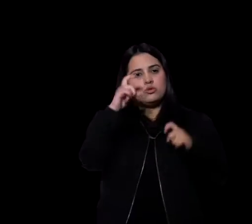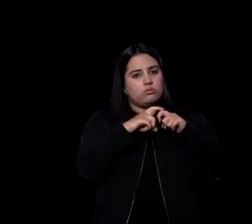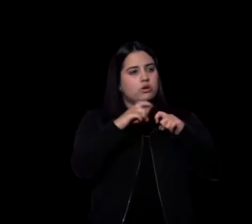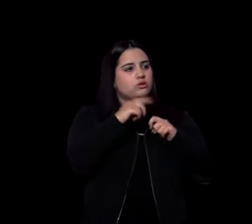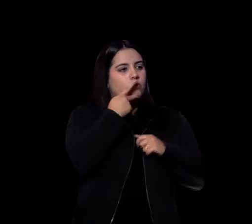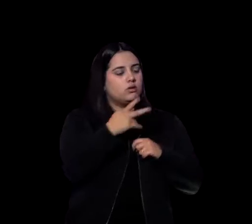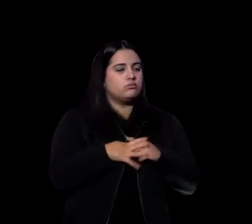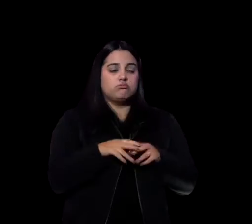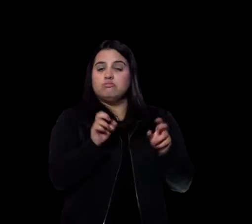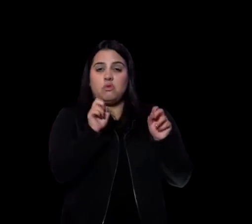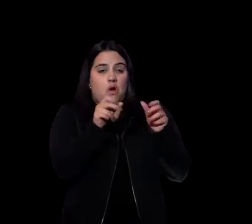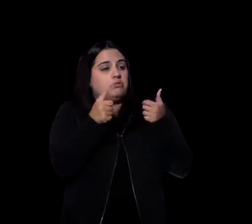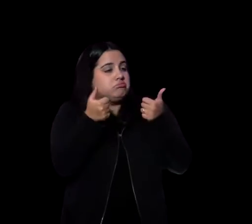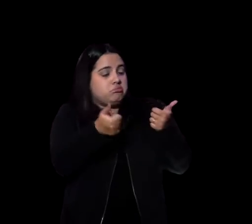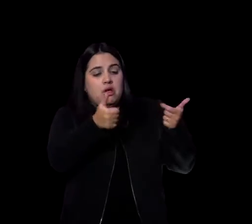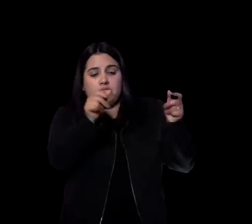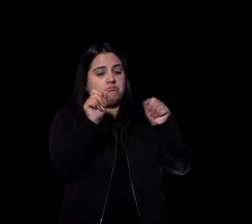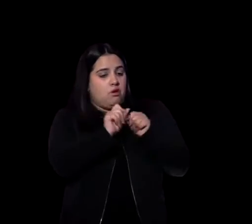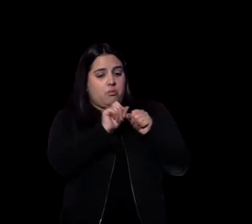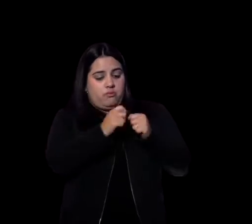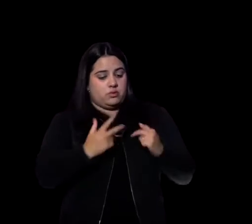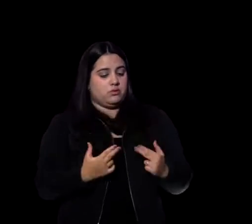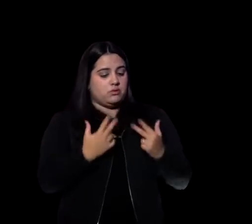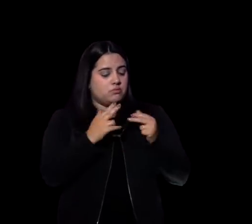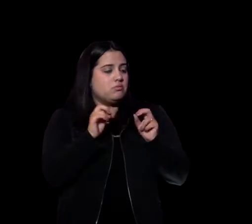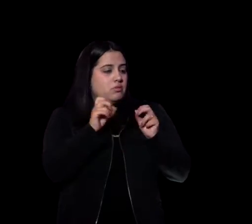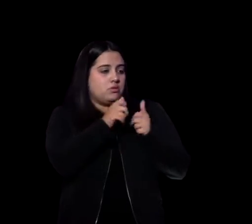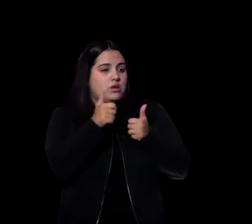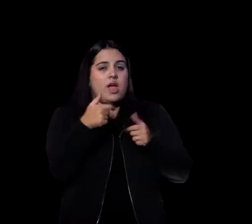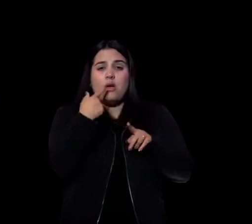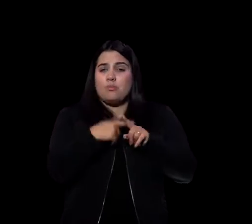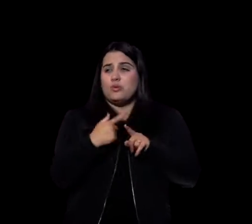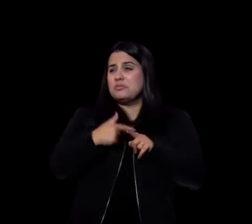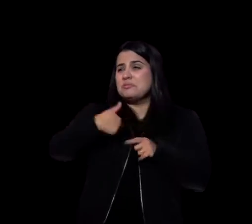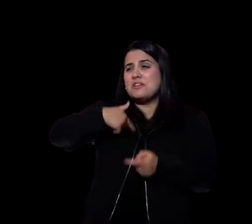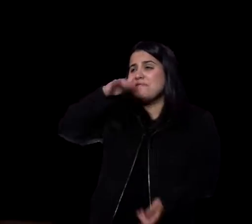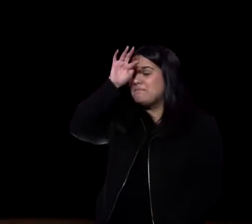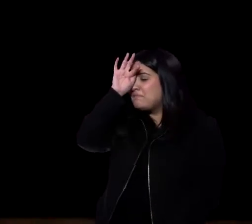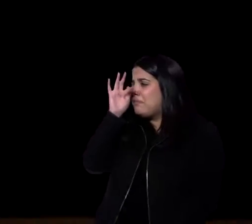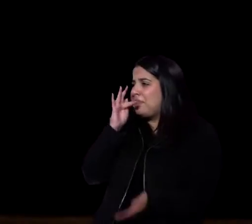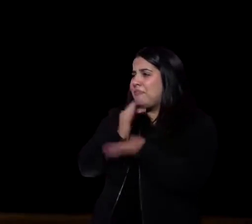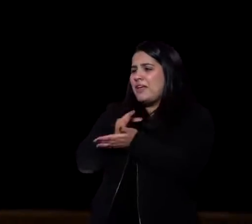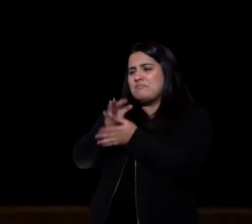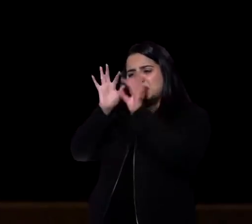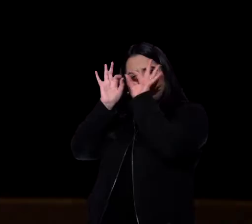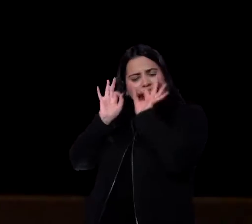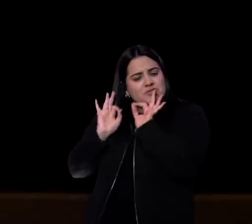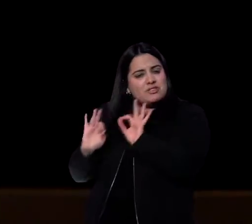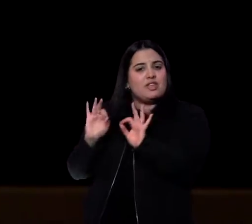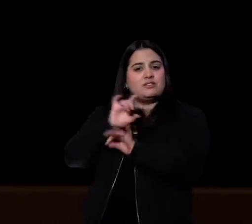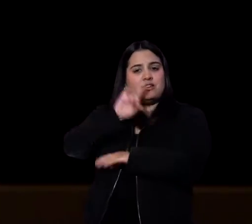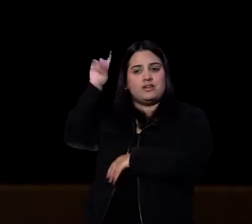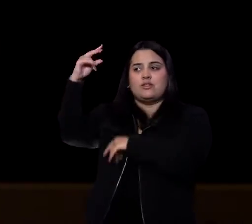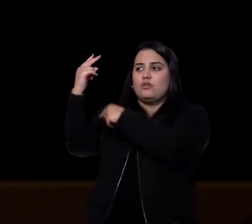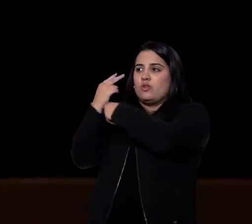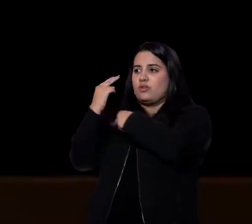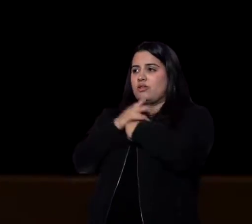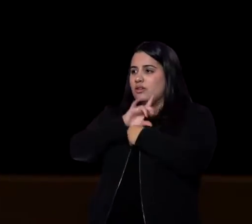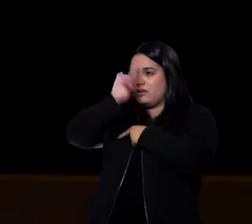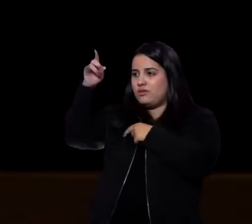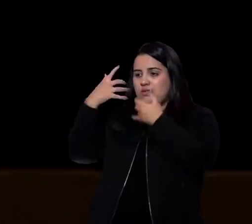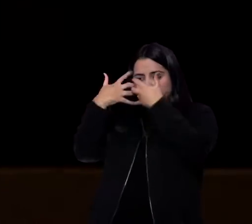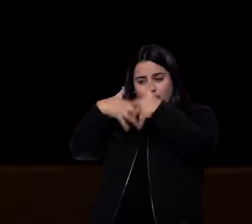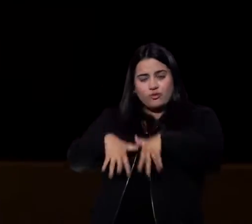vamos fazer a cirurgia então. Porque eu tinha certeza que Deus iria cuidar de mim, que Deus ia fazer todas as coisas, funcionarem